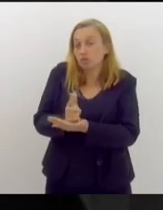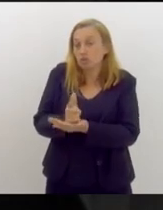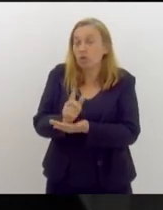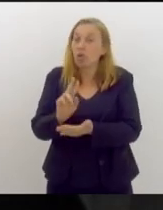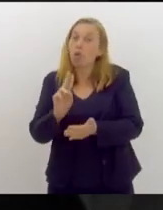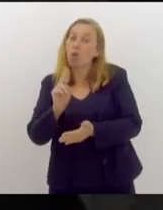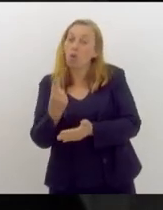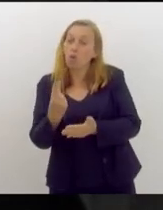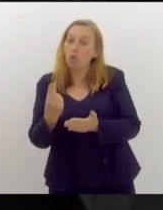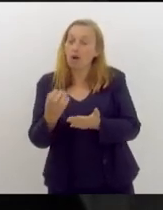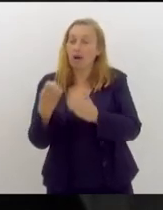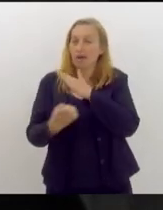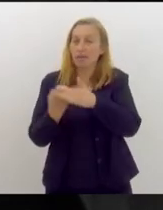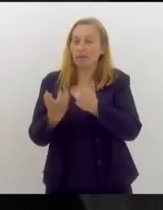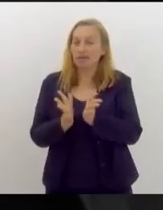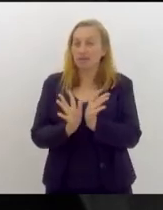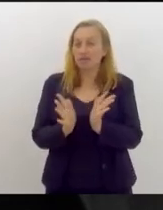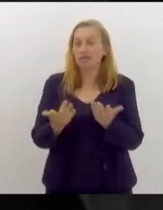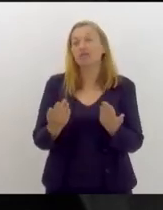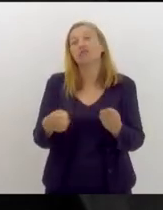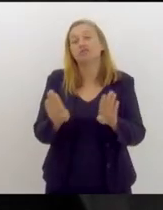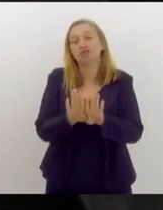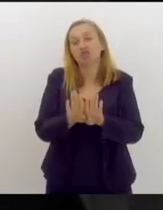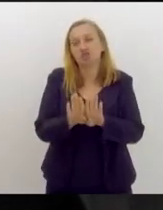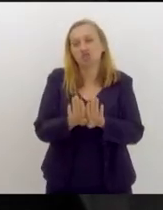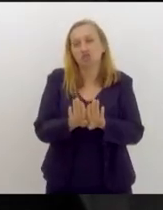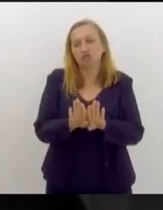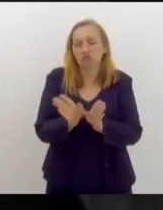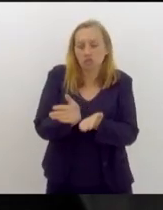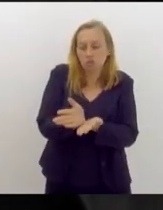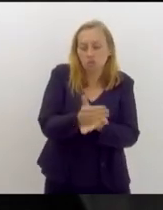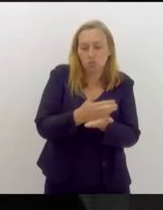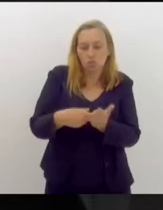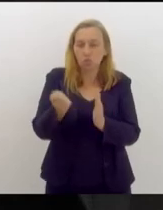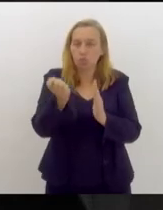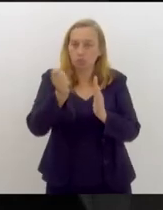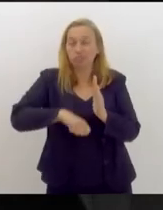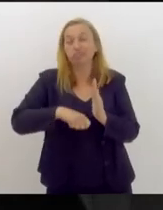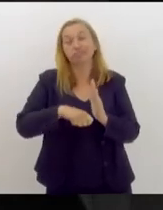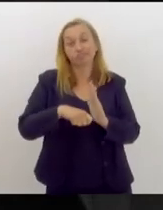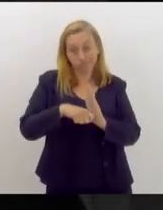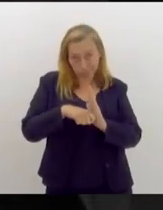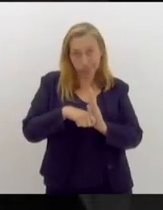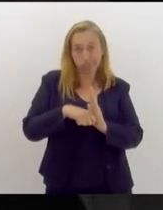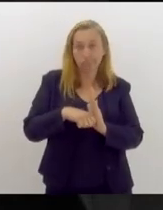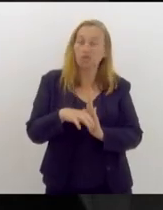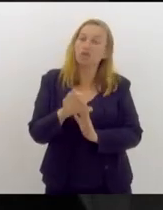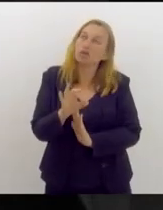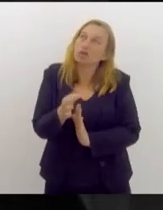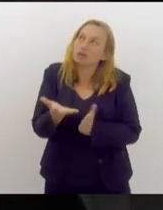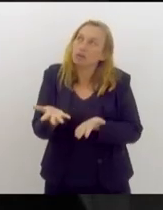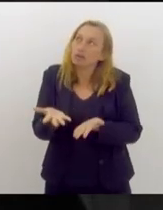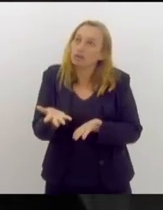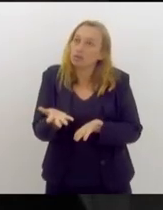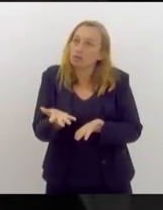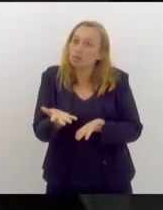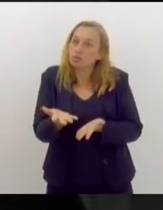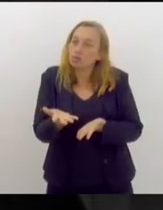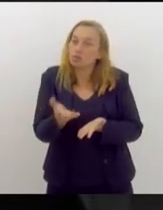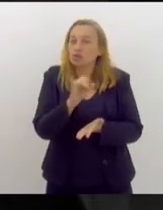deixa de se arrecadar os tributos específicos inclusive o